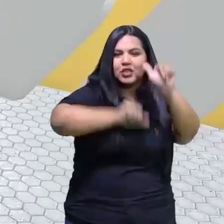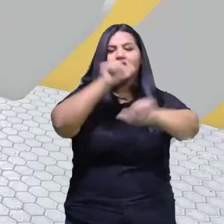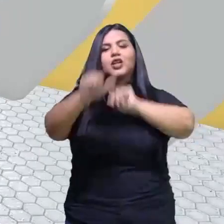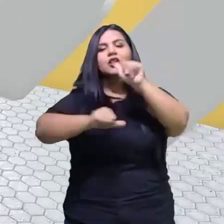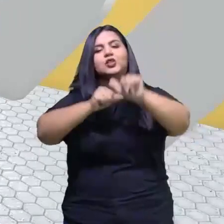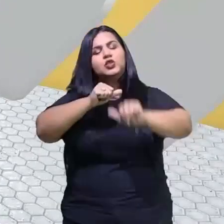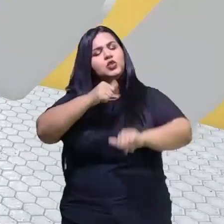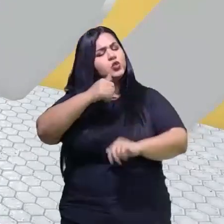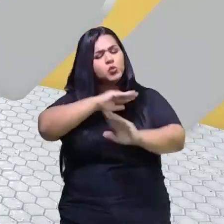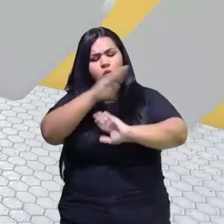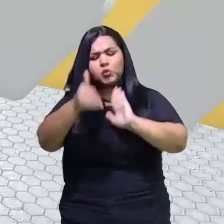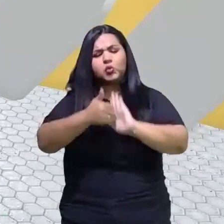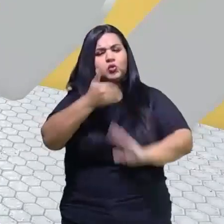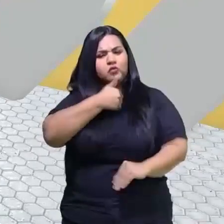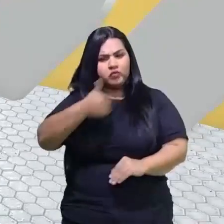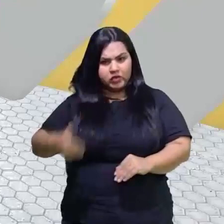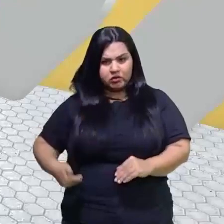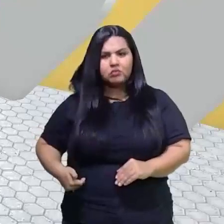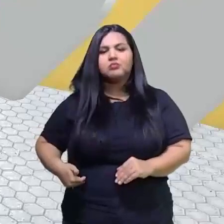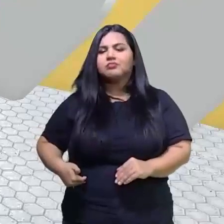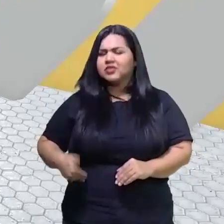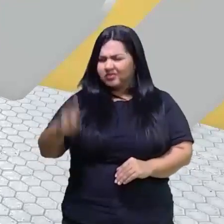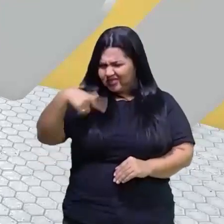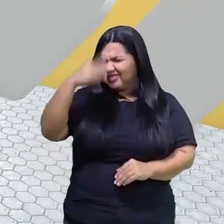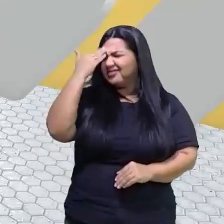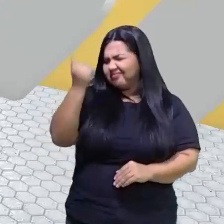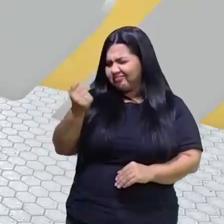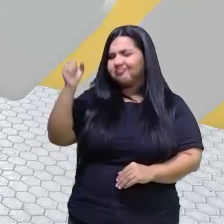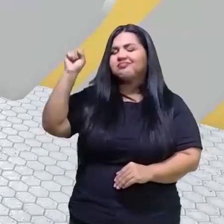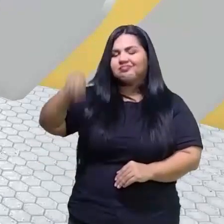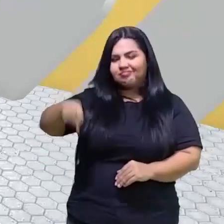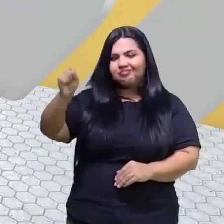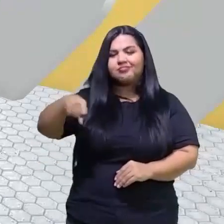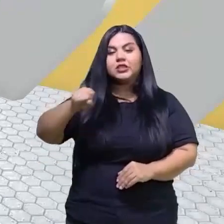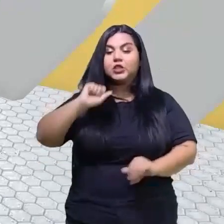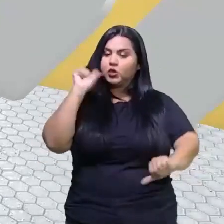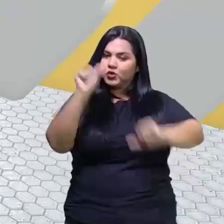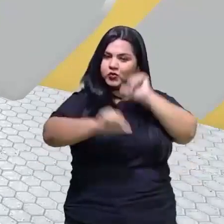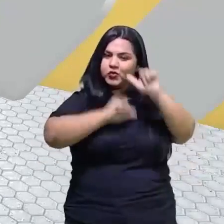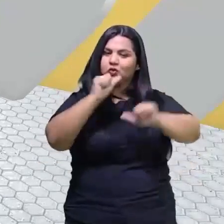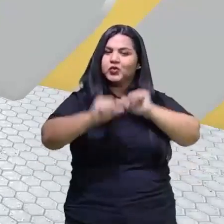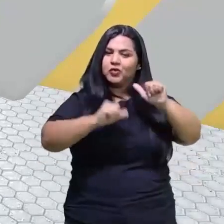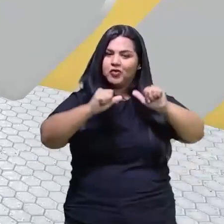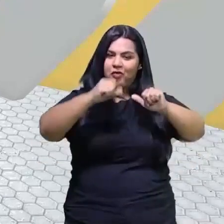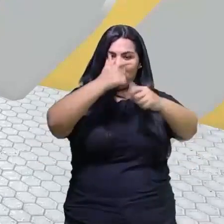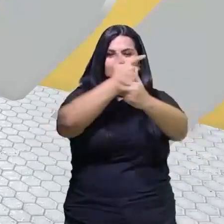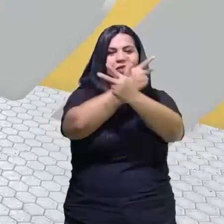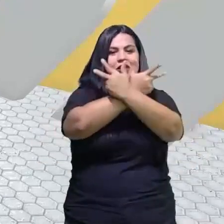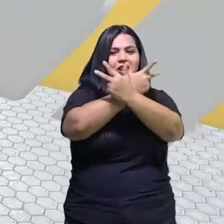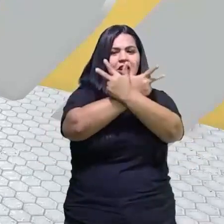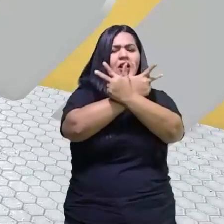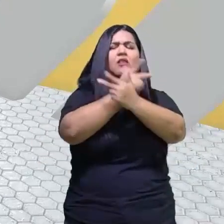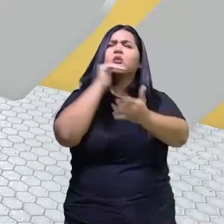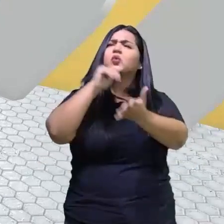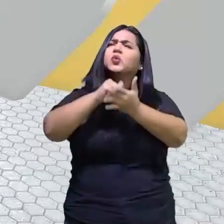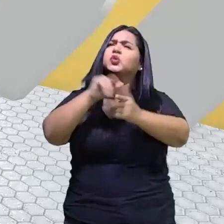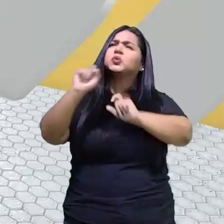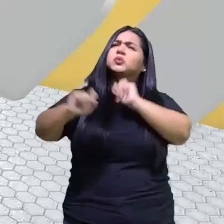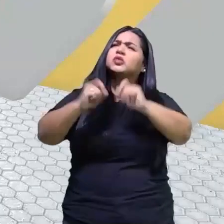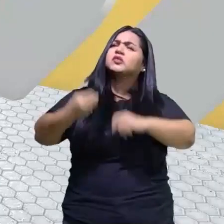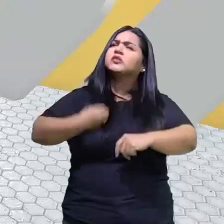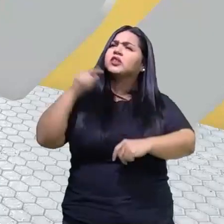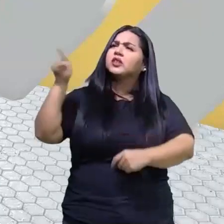moradia dos governadores. Sabia disso? Claro que você sabia. Virou lá uma casa dos governadores. Se eu não me engano, o último a morar lá foi o